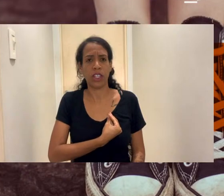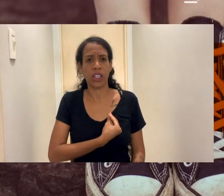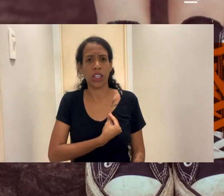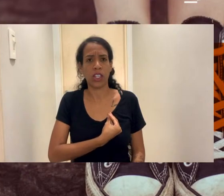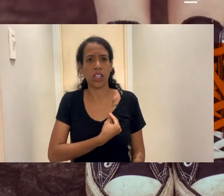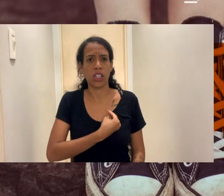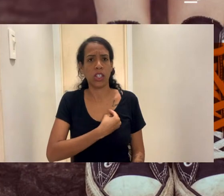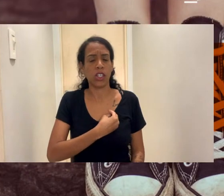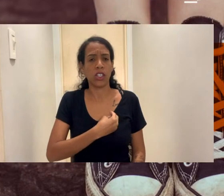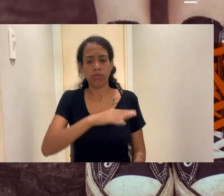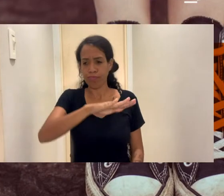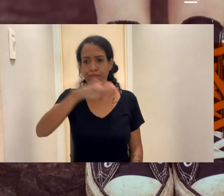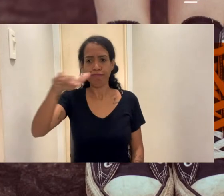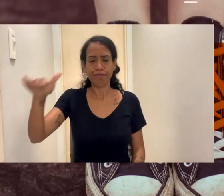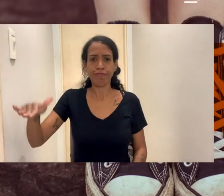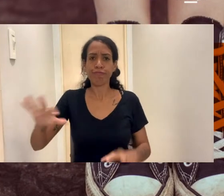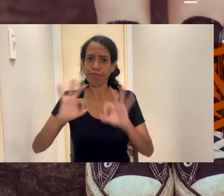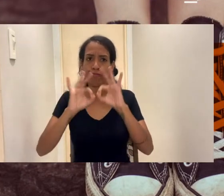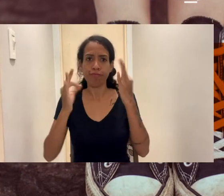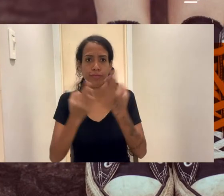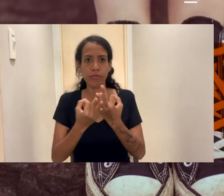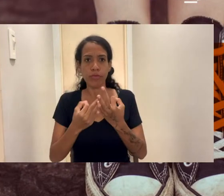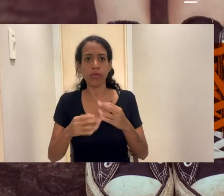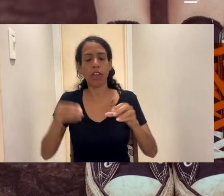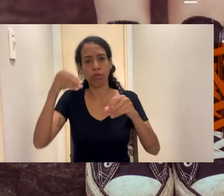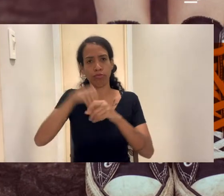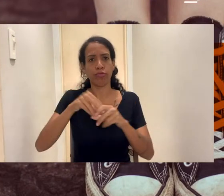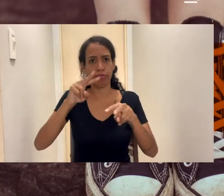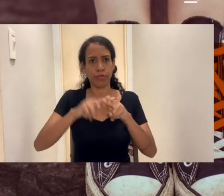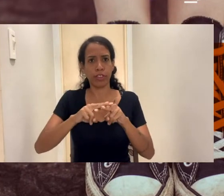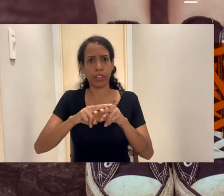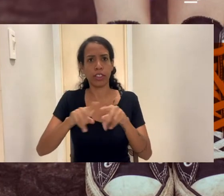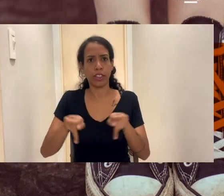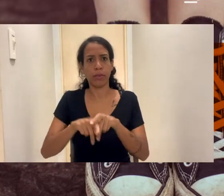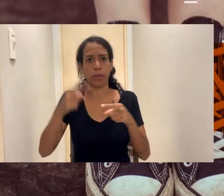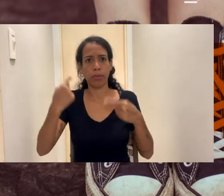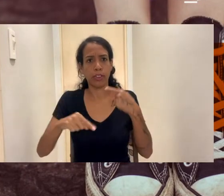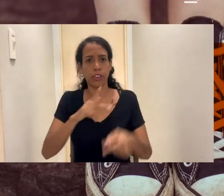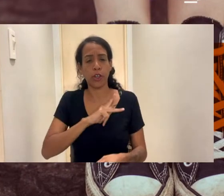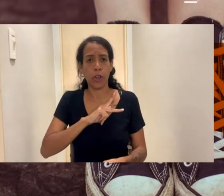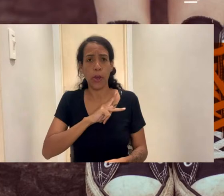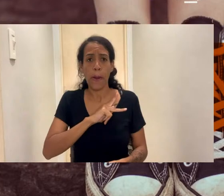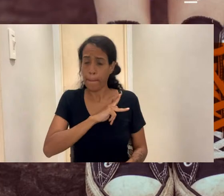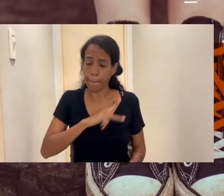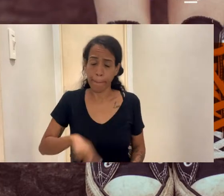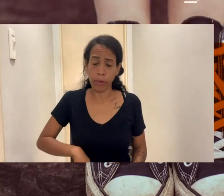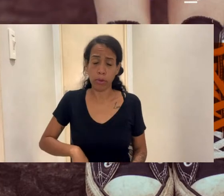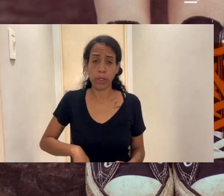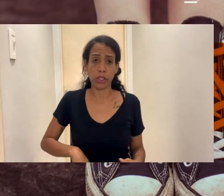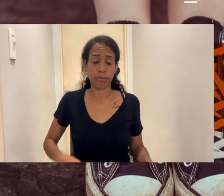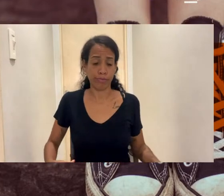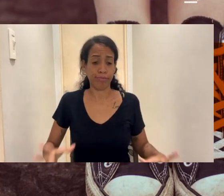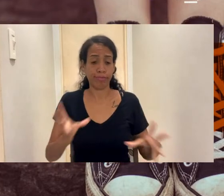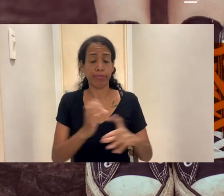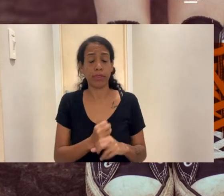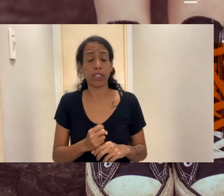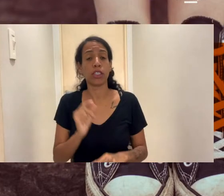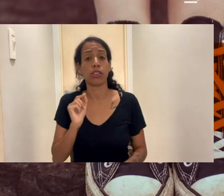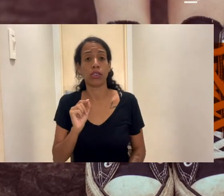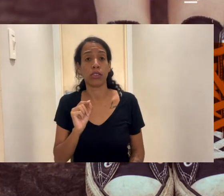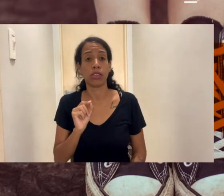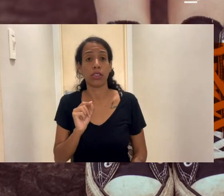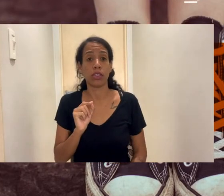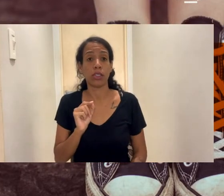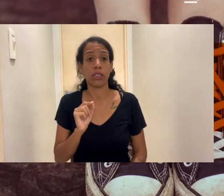e das famílias que a gente atende no sistema socioeducativo e nas políticas públicas de um modo geral, né?